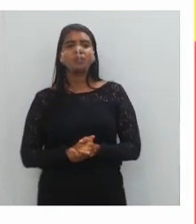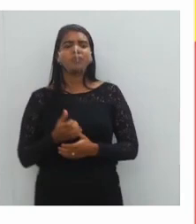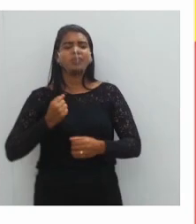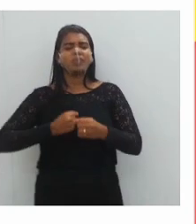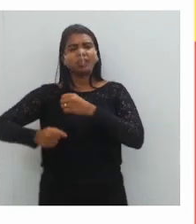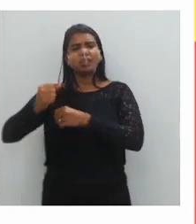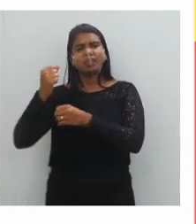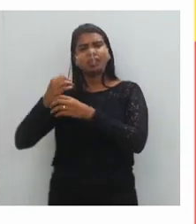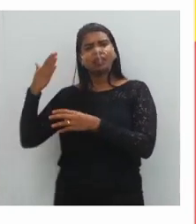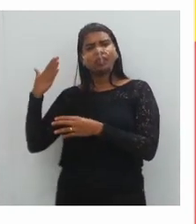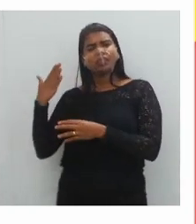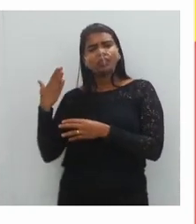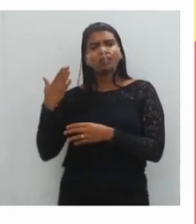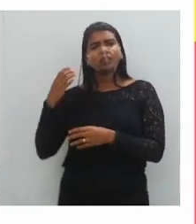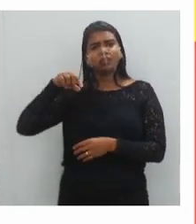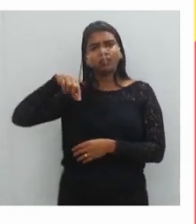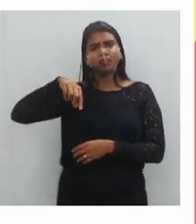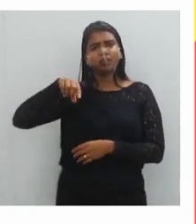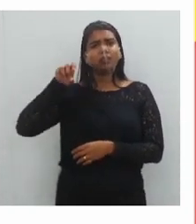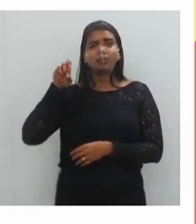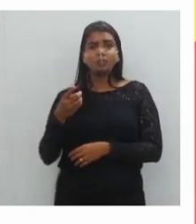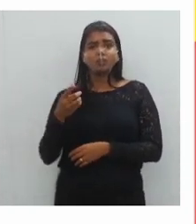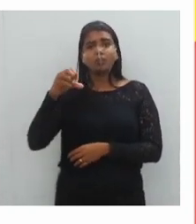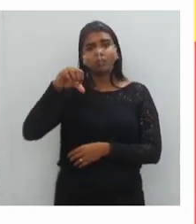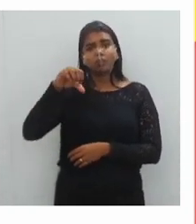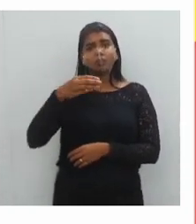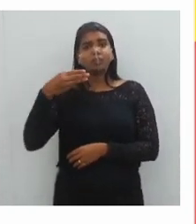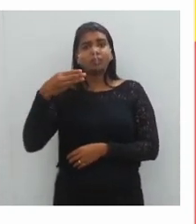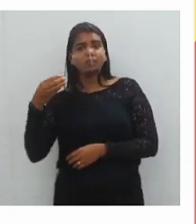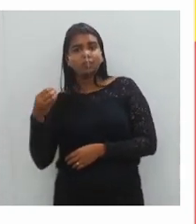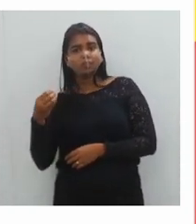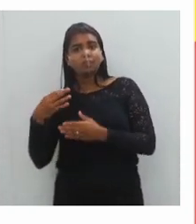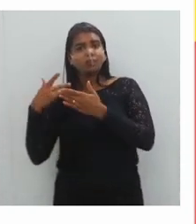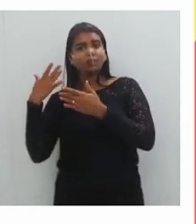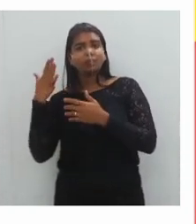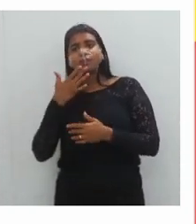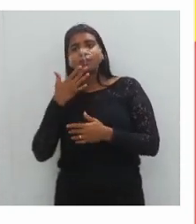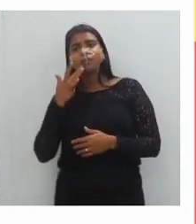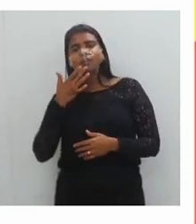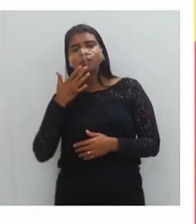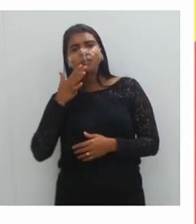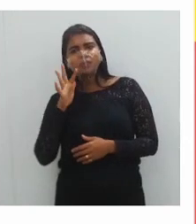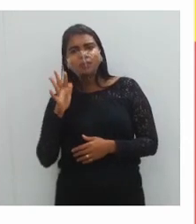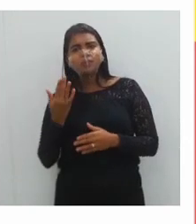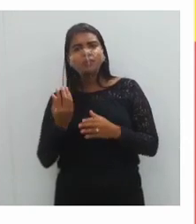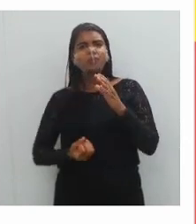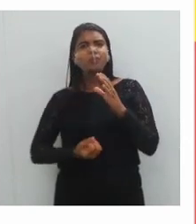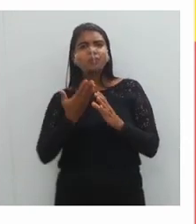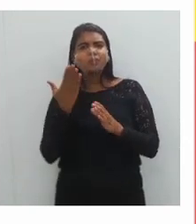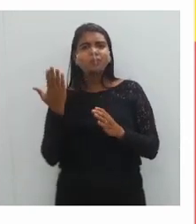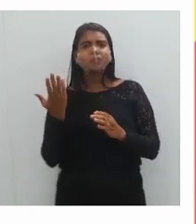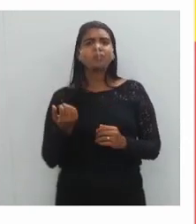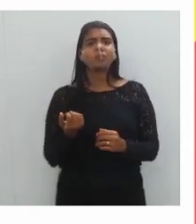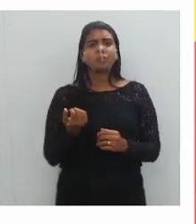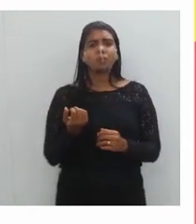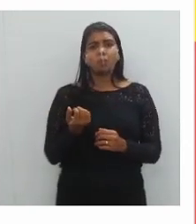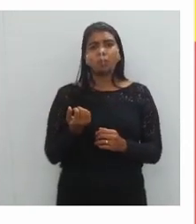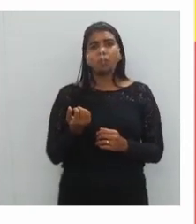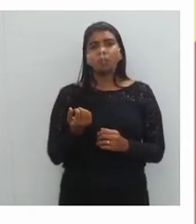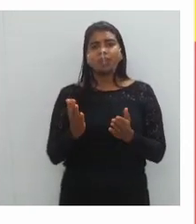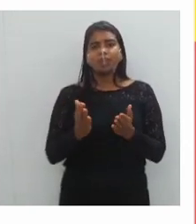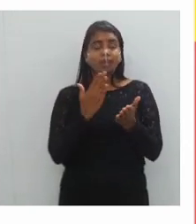anos de 1930 é considerada, né, a era de ouro das HQs, né, quando surgem os comic books,